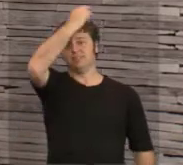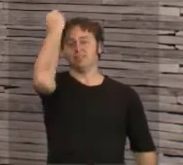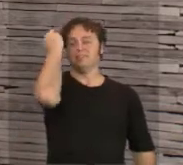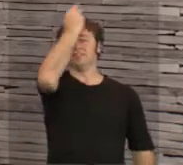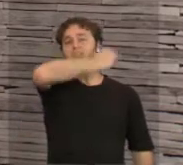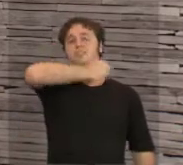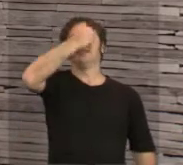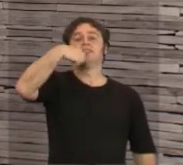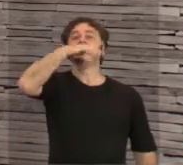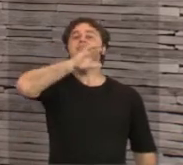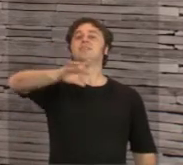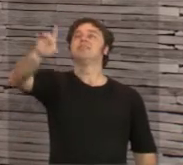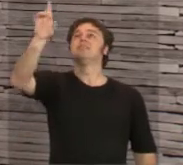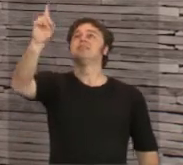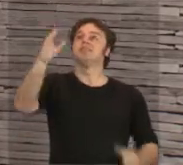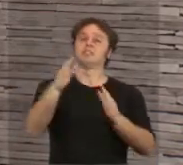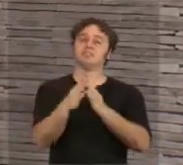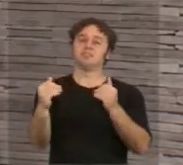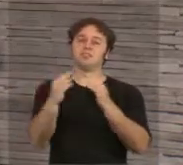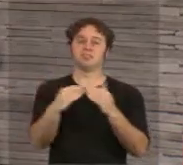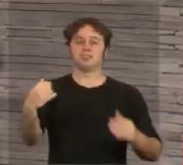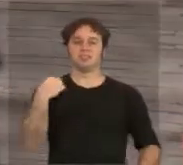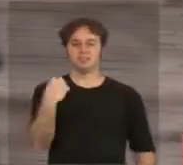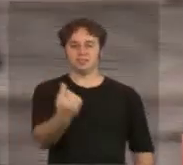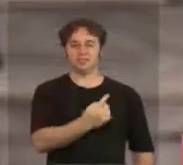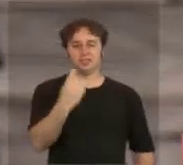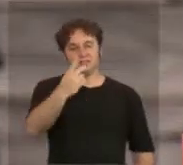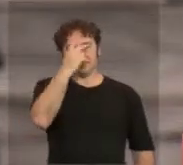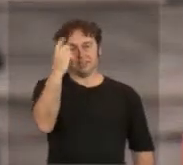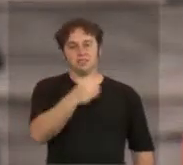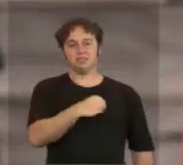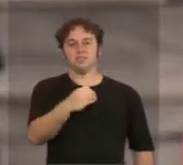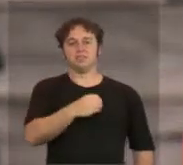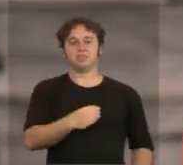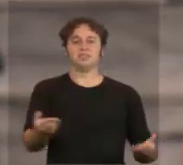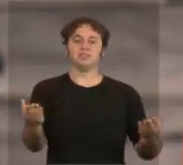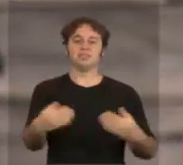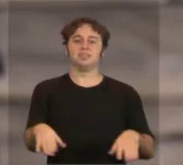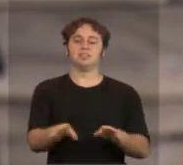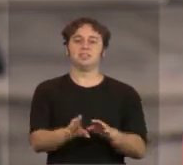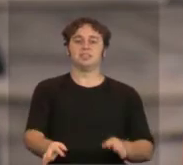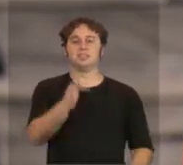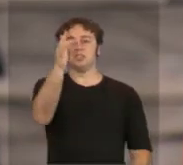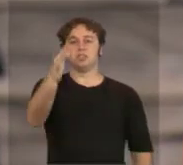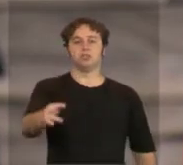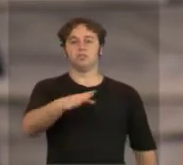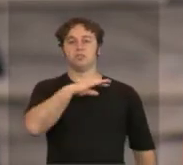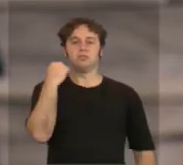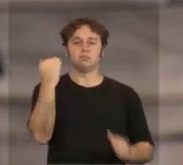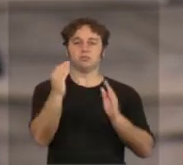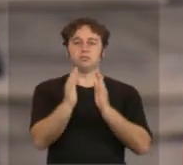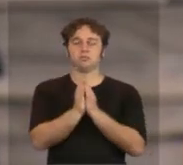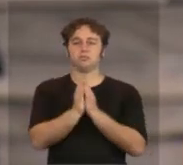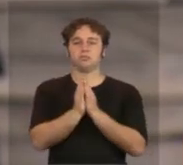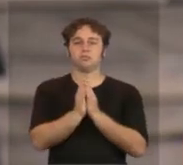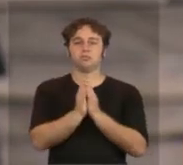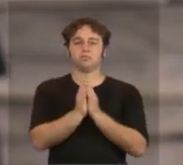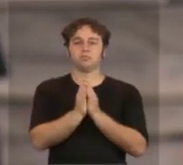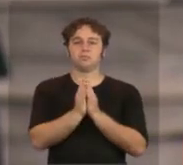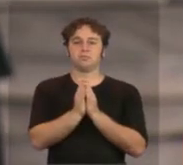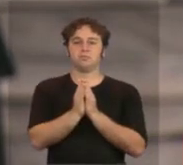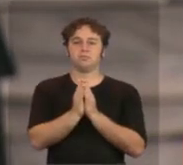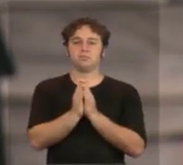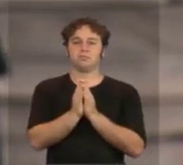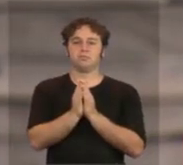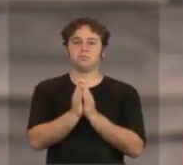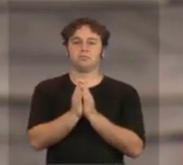vosso ventre, Jesus. Santa Maria, Mãe de Deus, rogai por nós, pecadores, agora e na hora de nossa